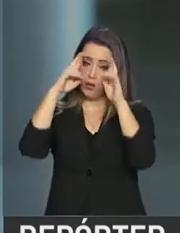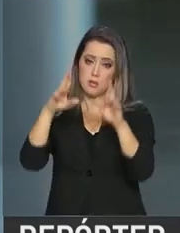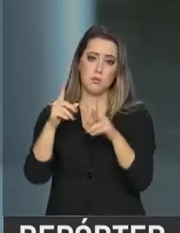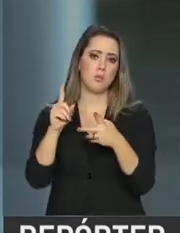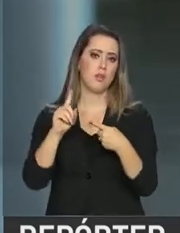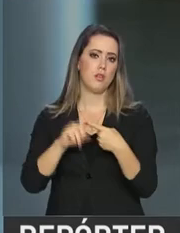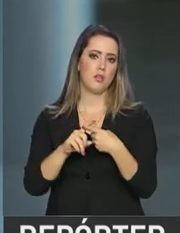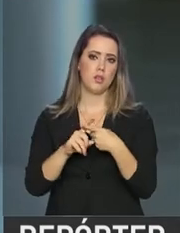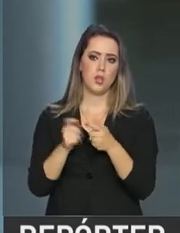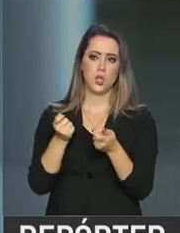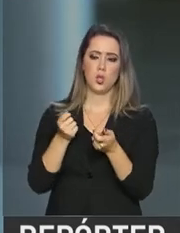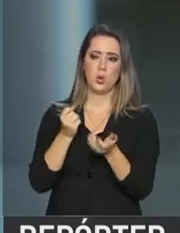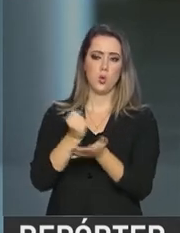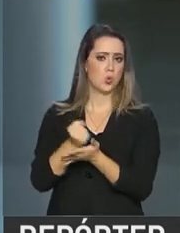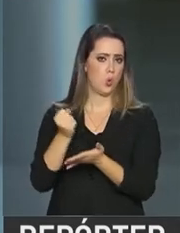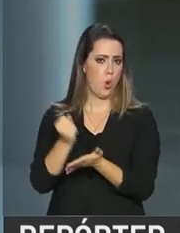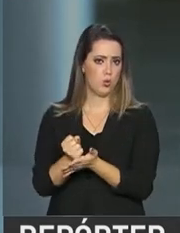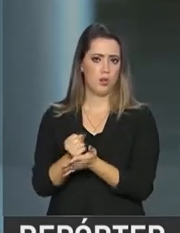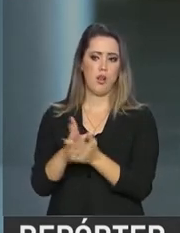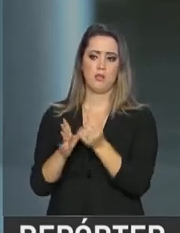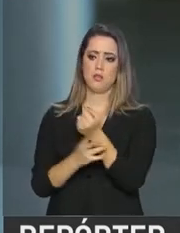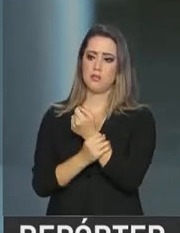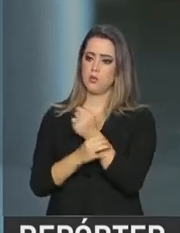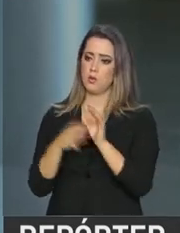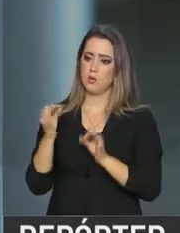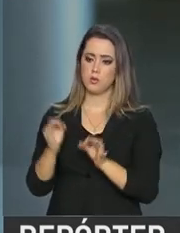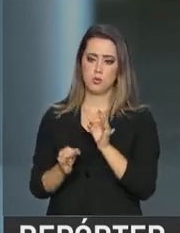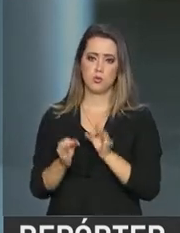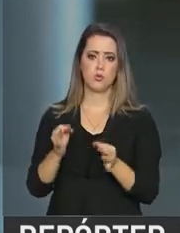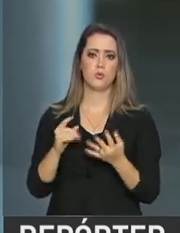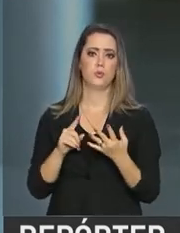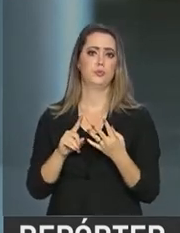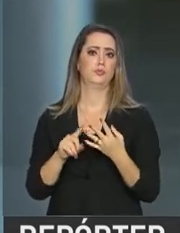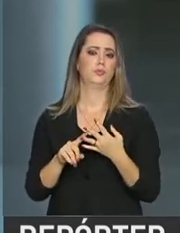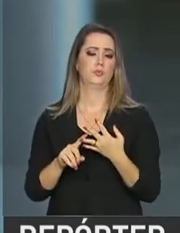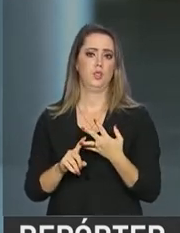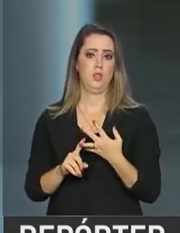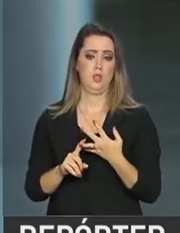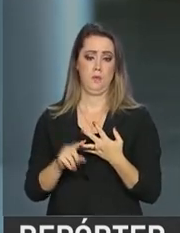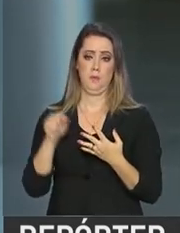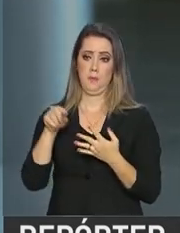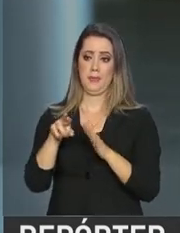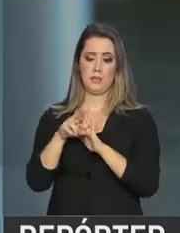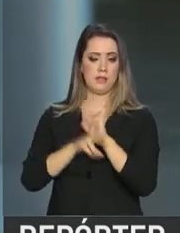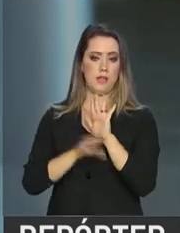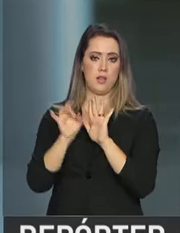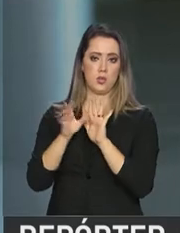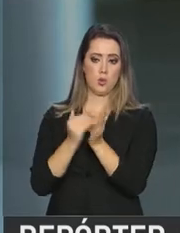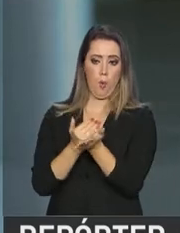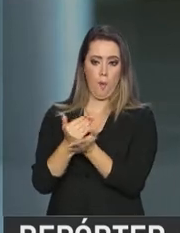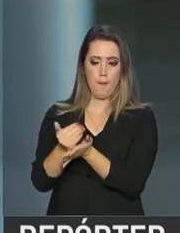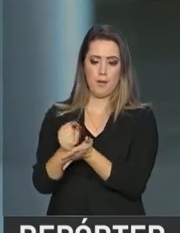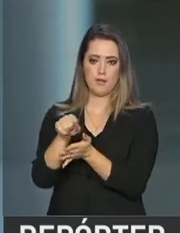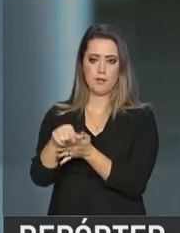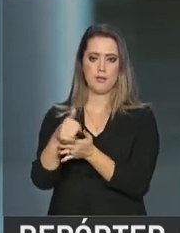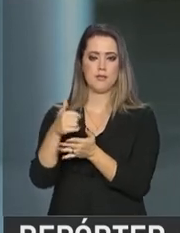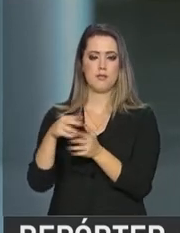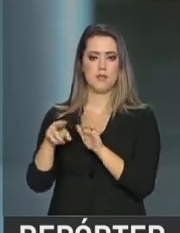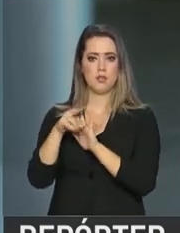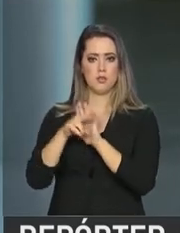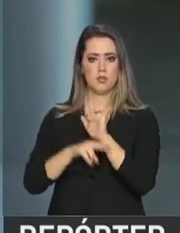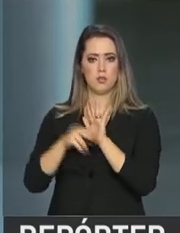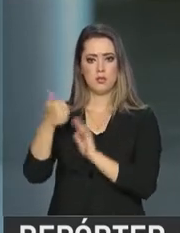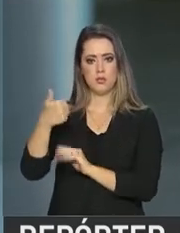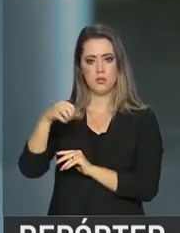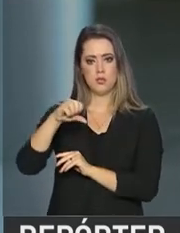questão desde os contratos a segurança jurídica estabelecendo portanto que essas regras são válidas a partir da edição da norma que a